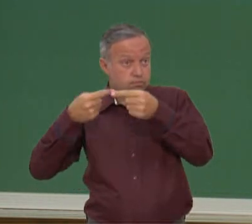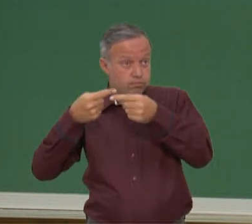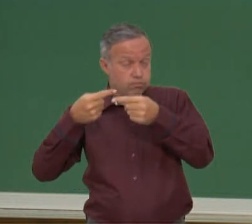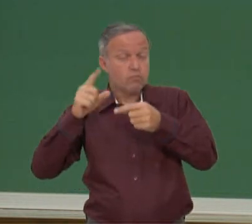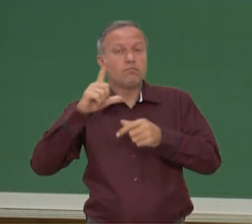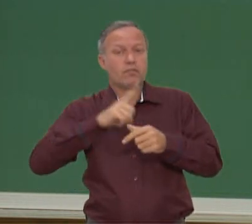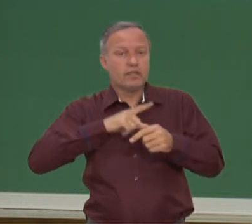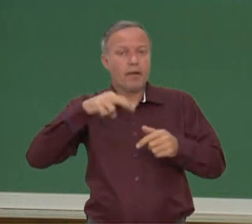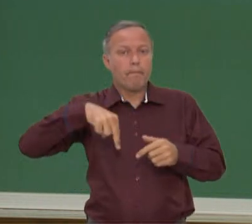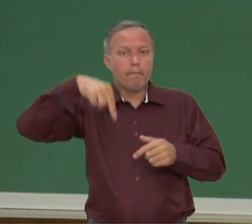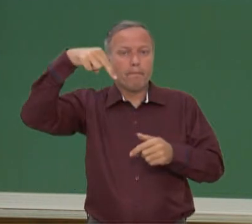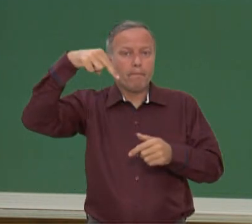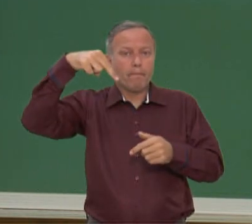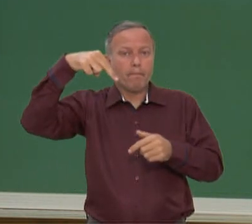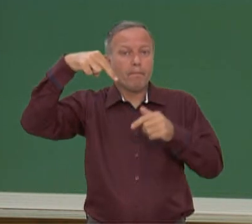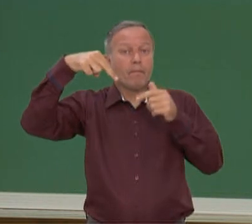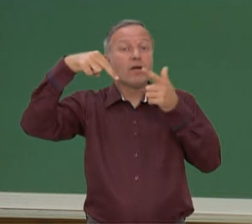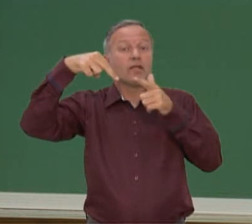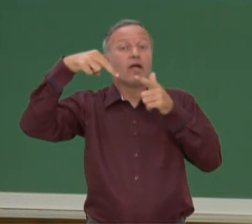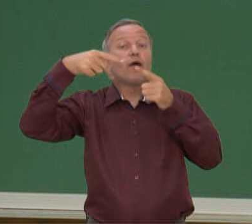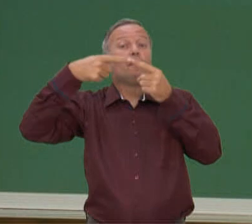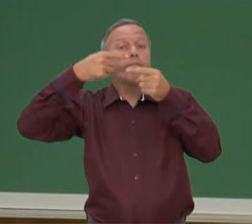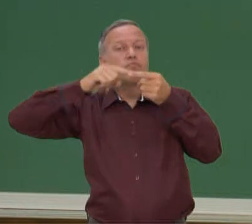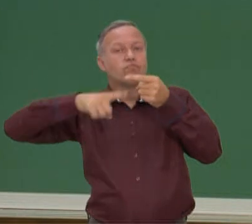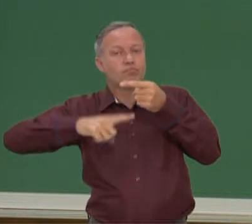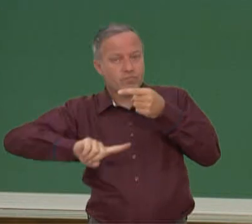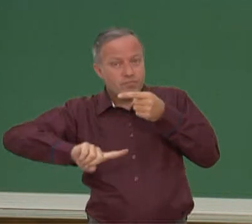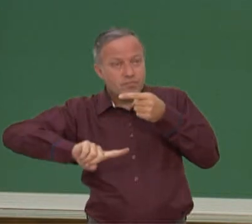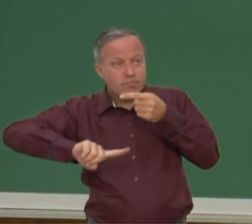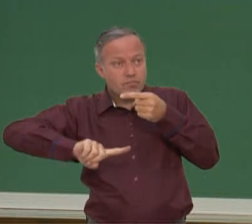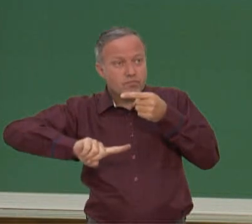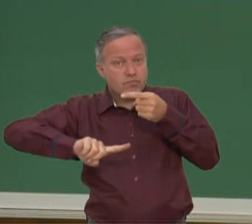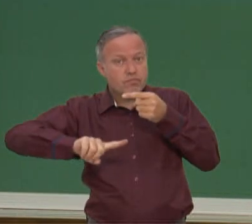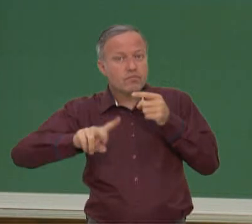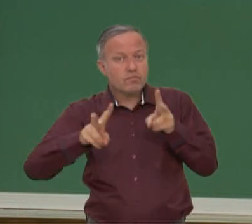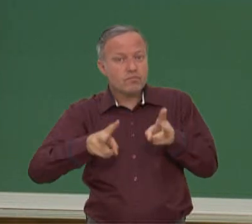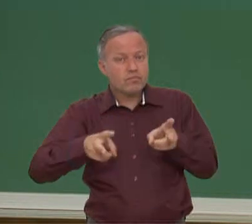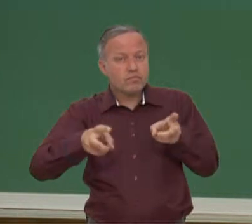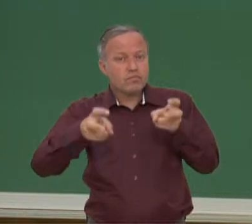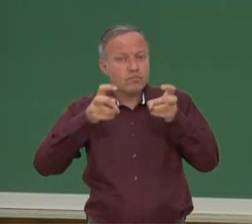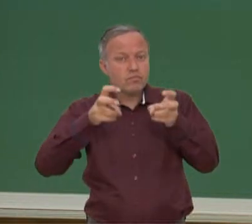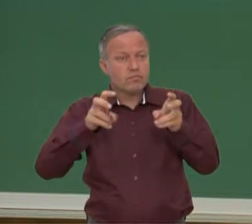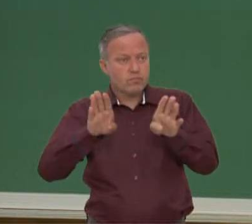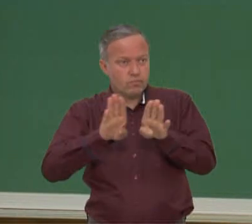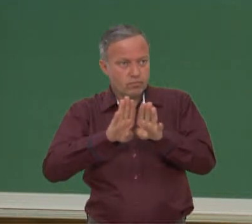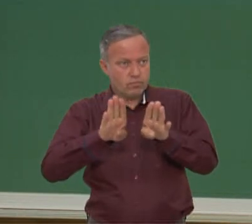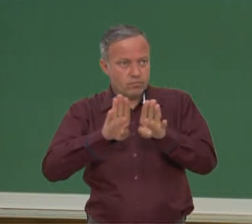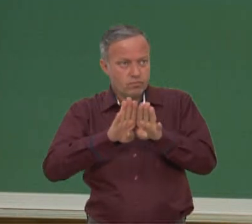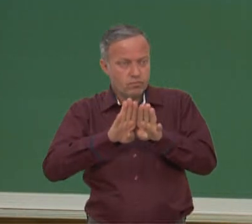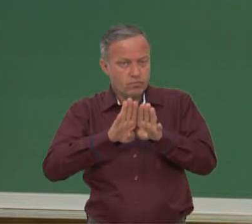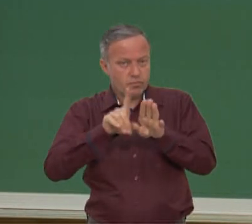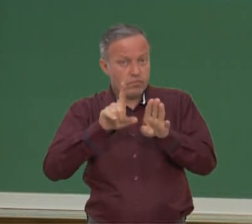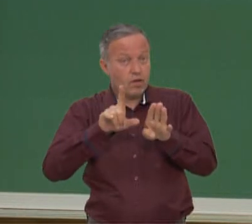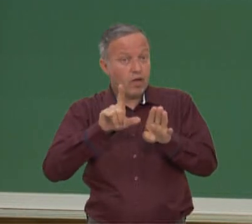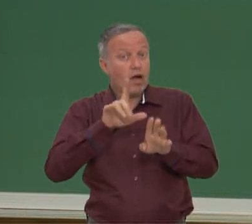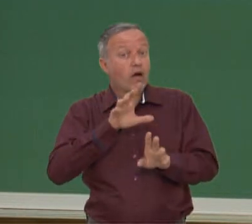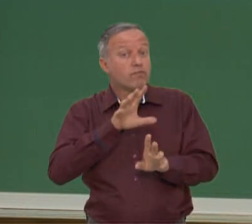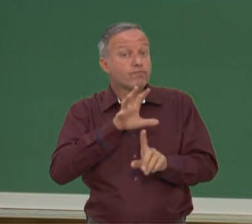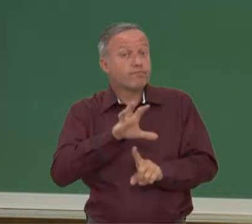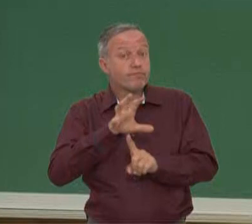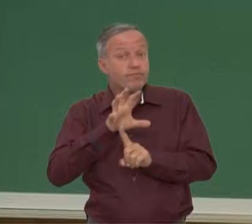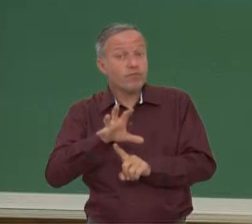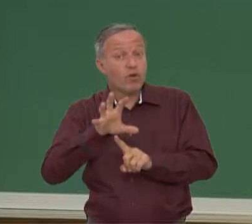países que estão no norte que ainda estão em desenvolvimento. E nós também podemos perceber as áreas de influência